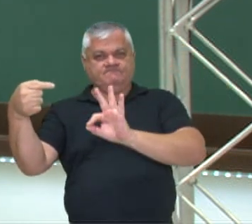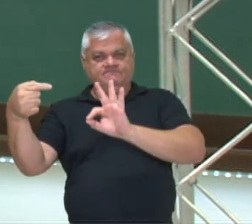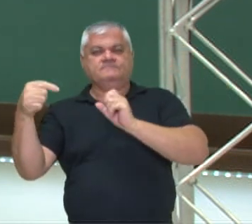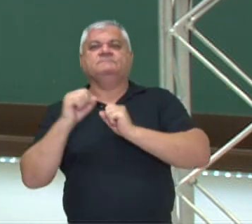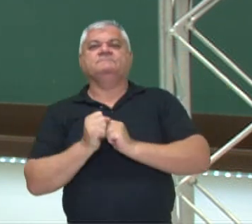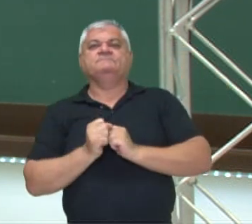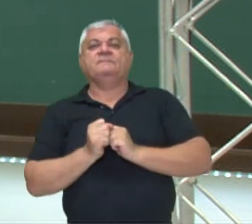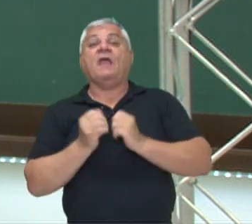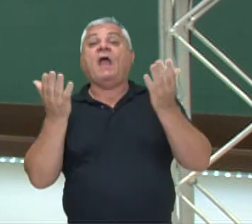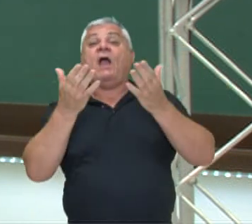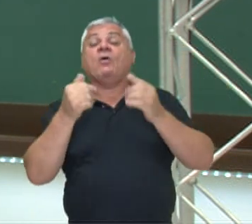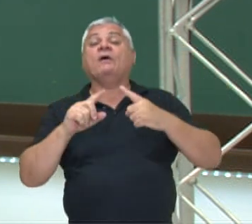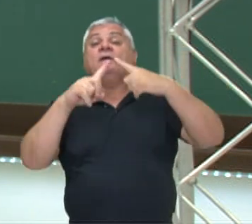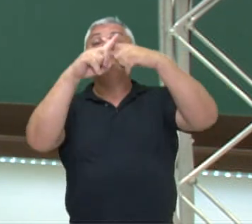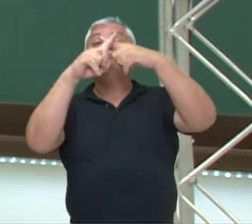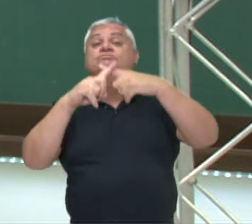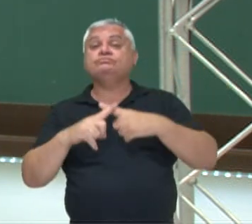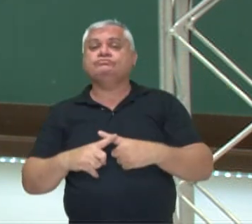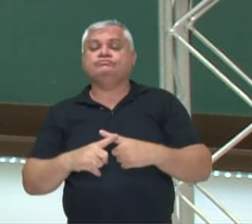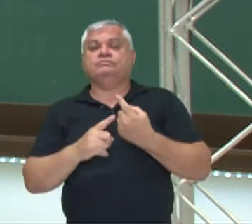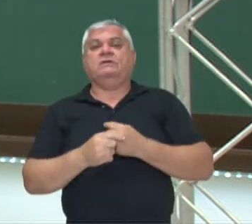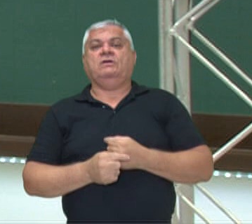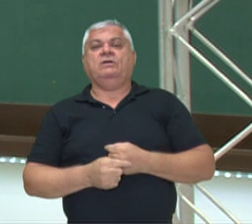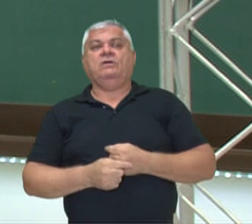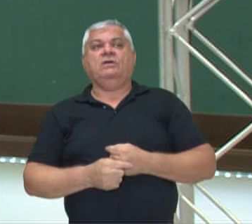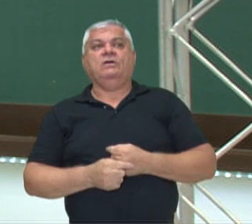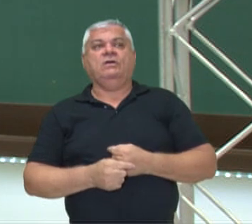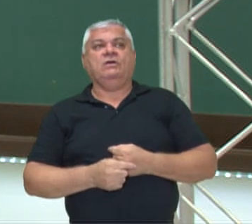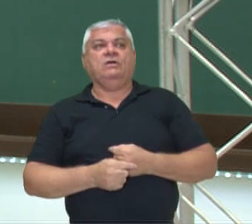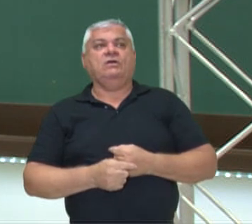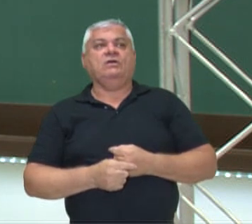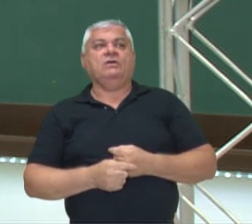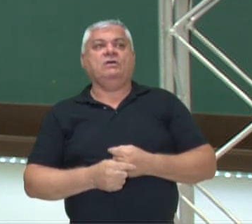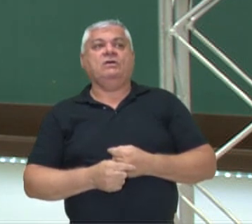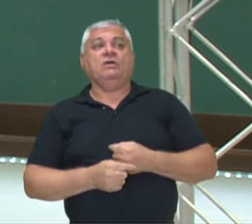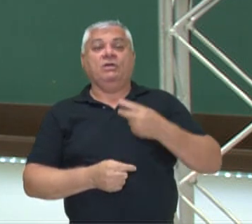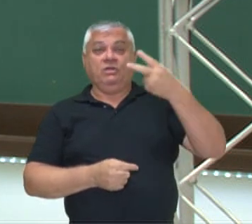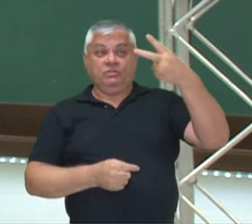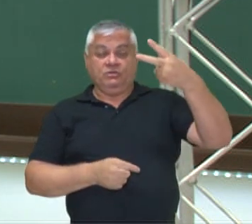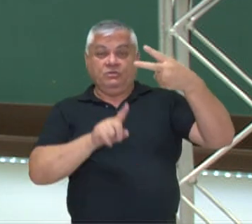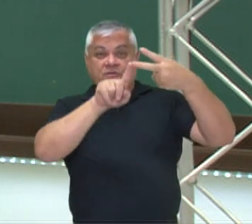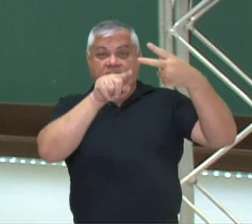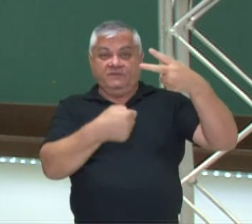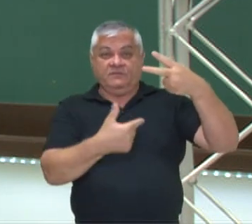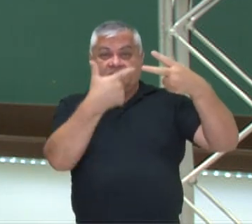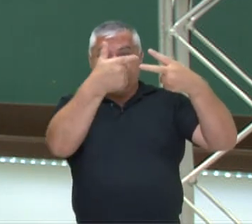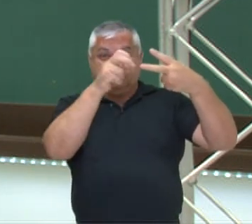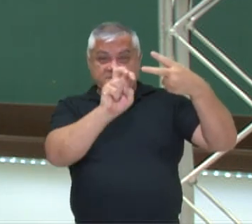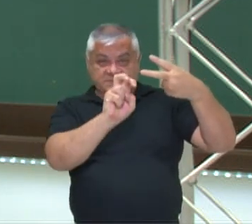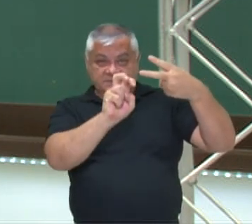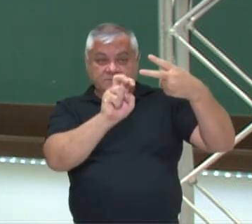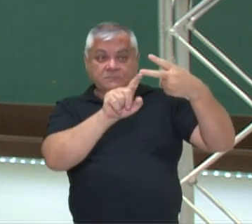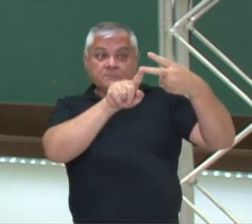Certo? Agora eu vou multiplicar como se não tivesse vírgula. Então, embora eu escreva vírgula aqui,